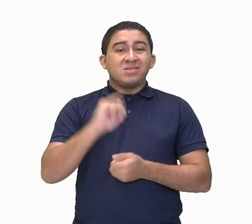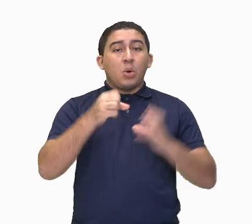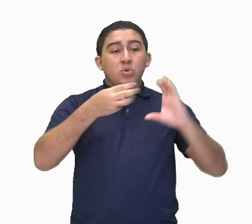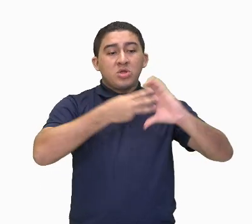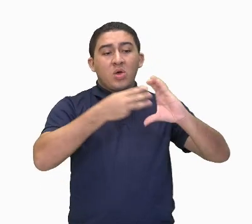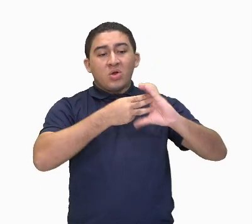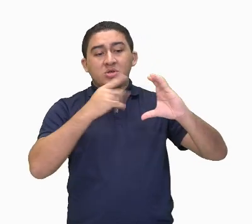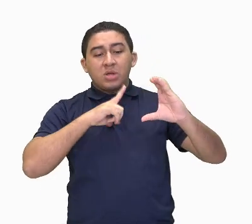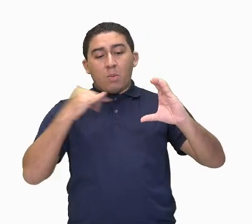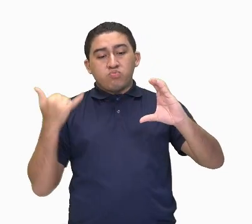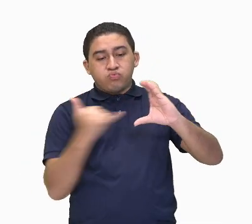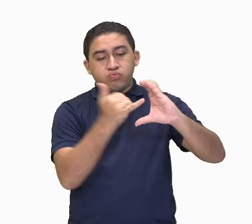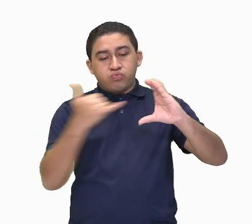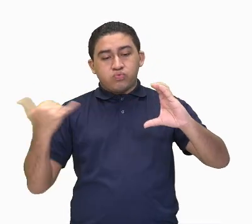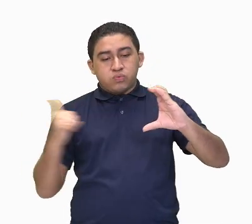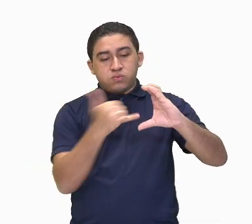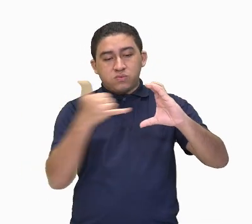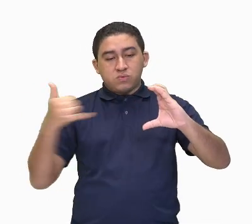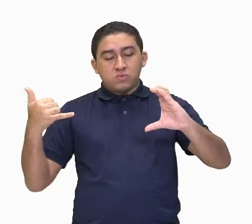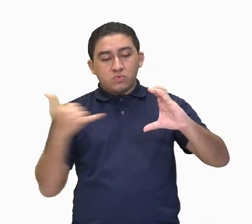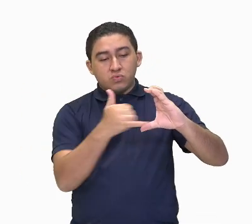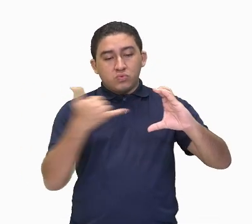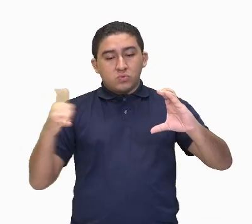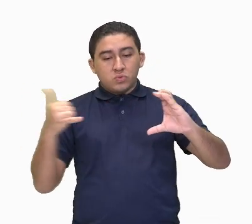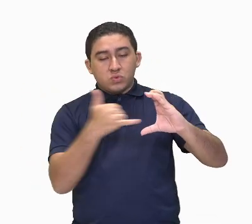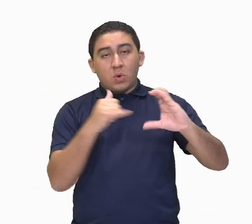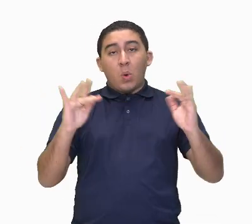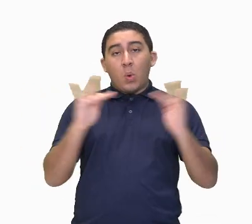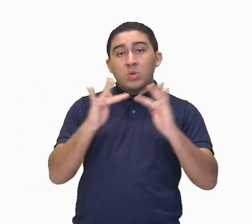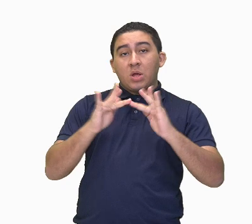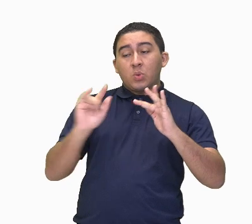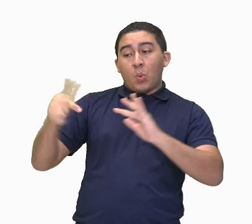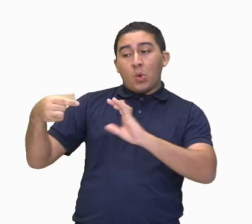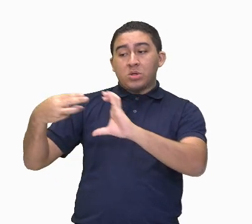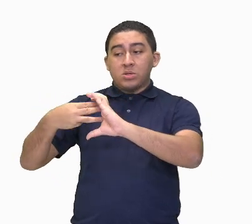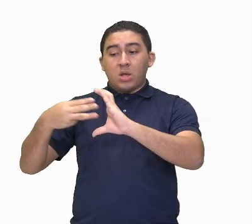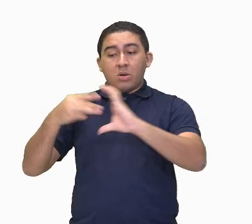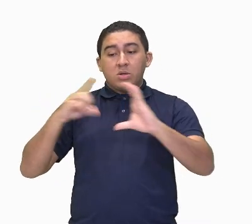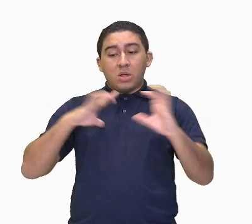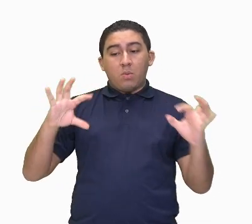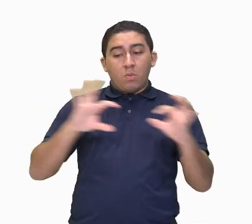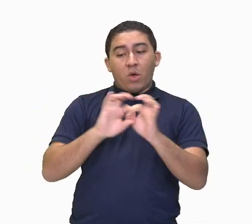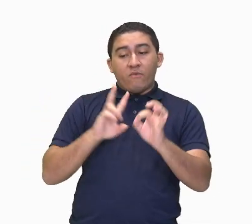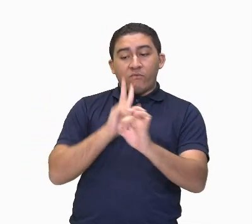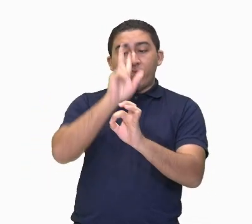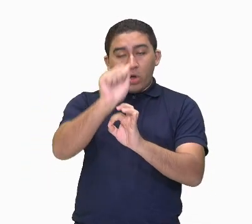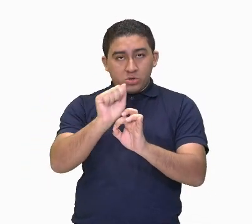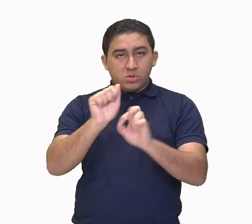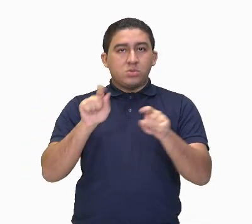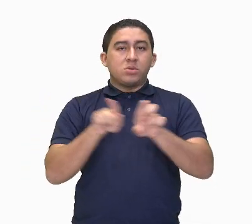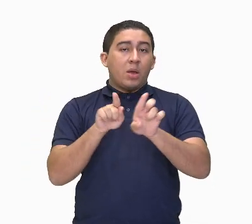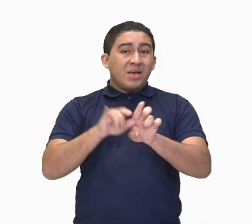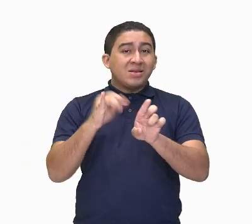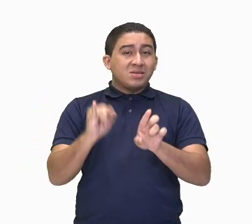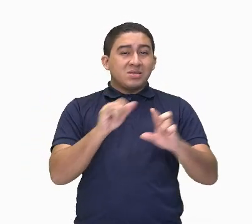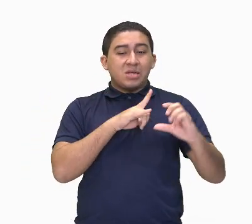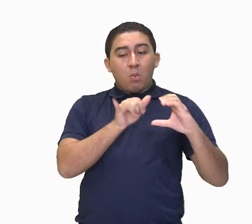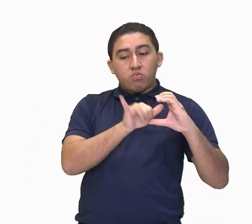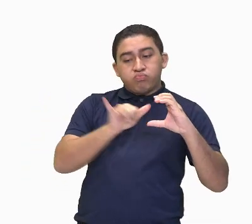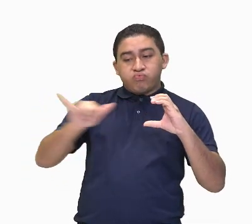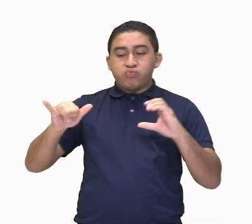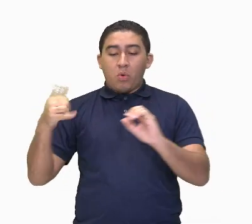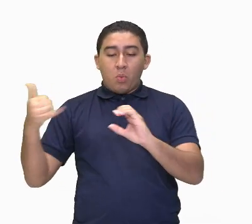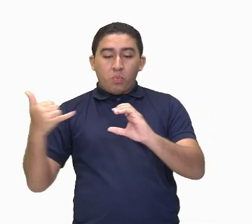ativado, mais forte sua conexão com os outros. E isso segue o princípio de Hebb. Neurônios que disparam juntos